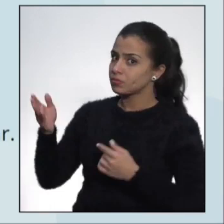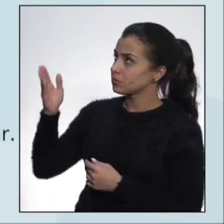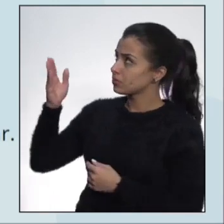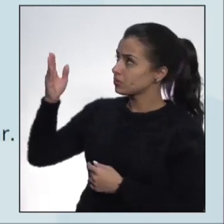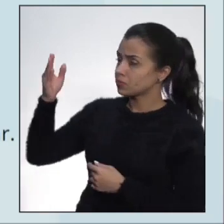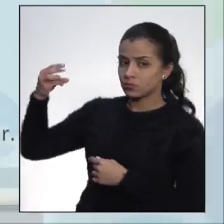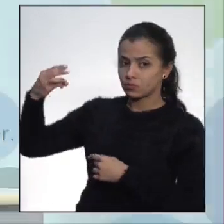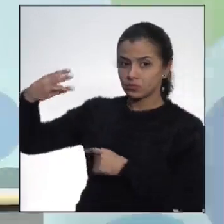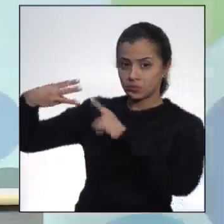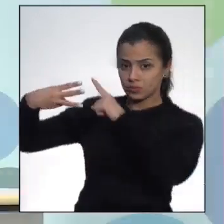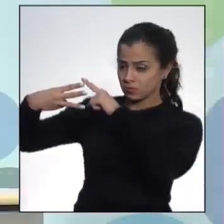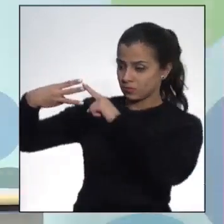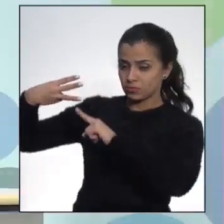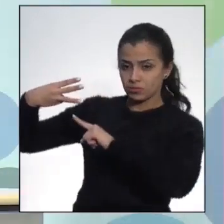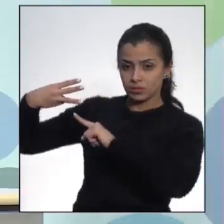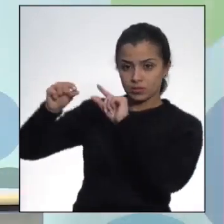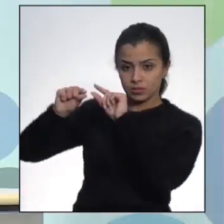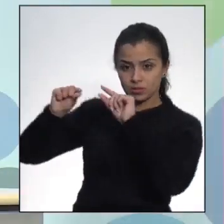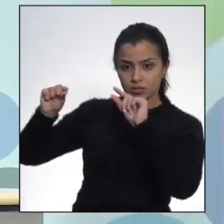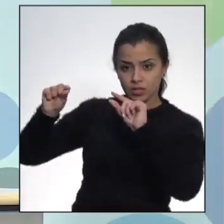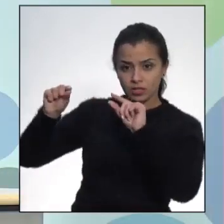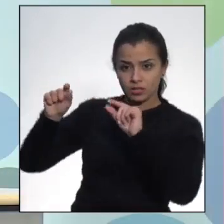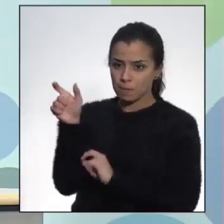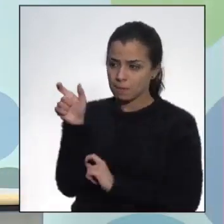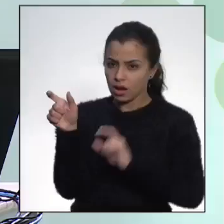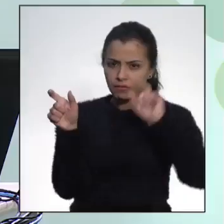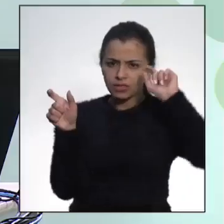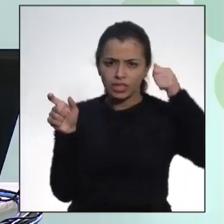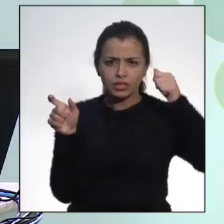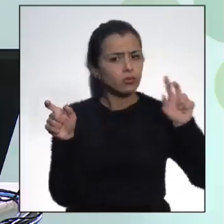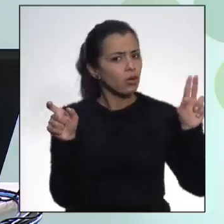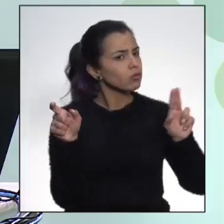esses trechos em negrito, como é mesmo que eu falei que se chama, professora?